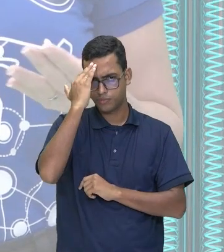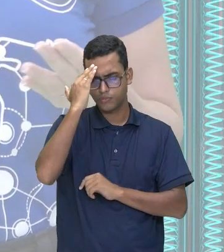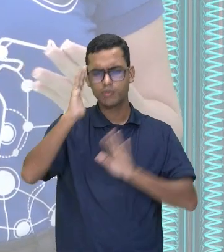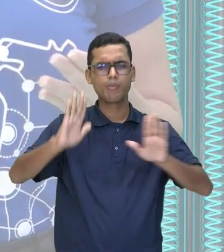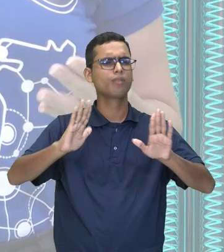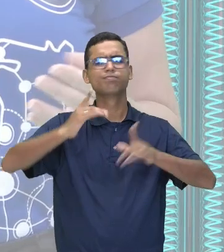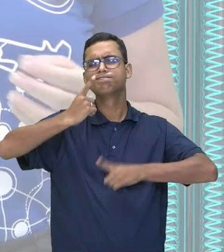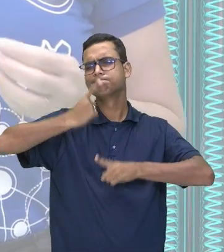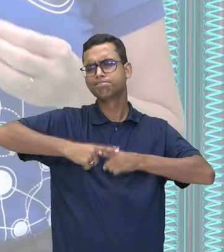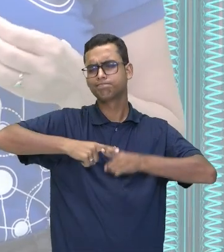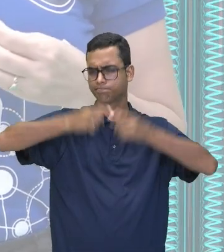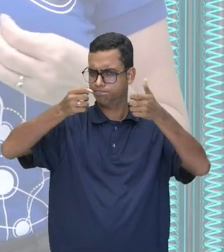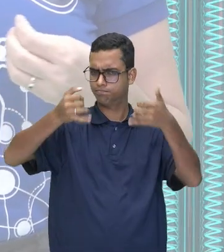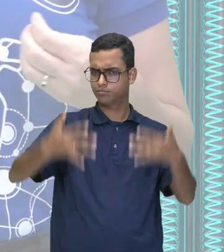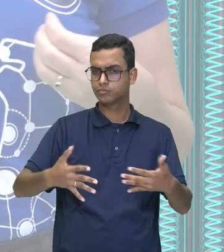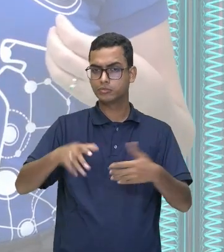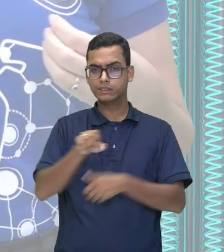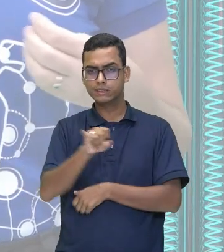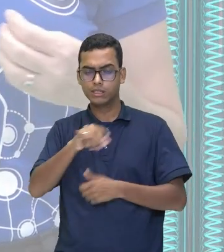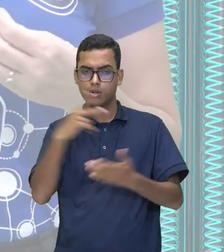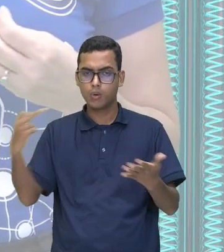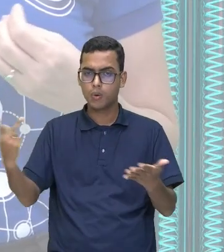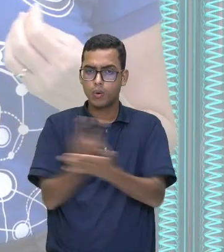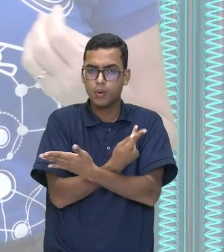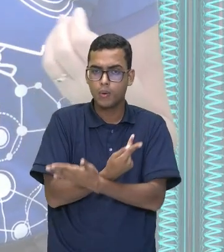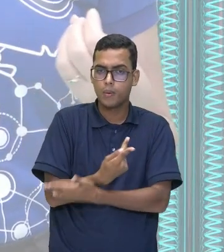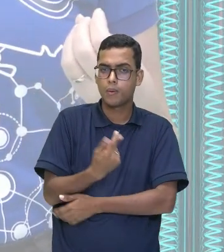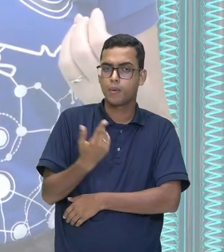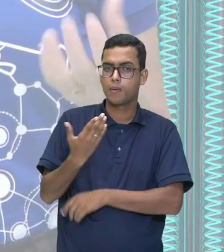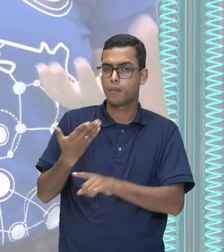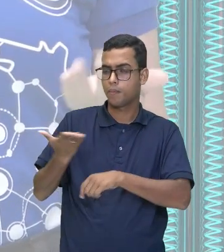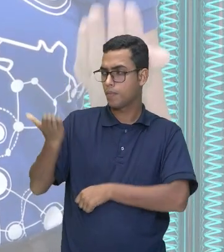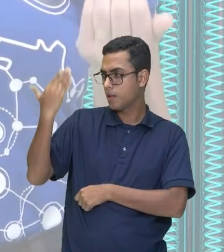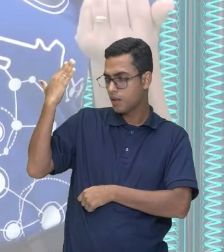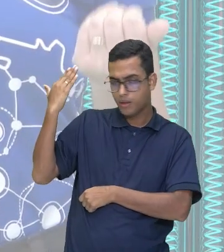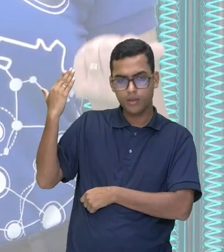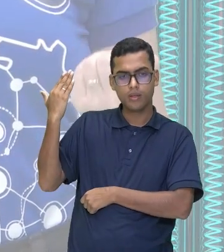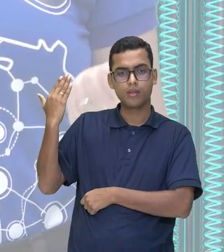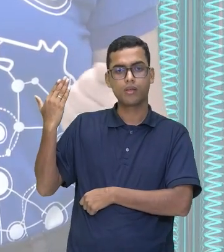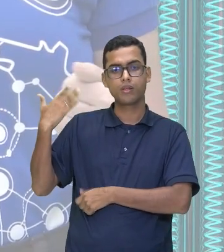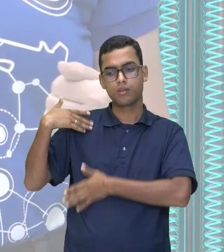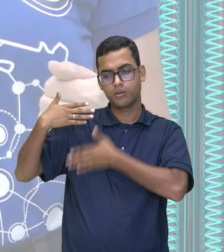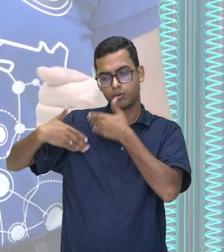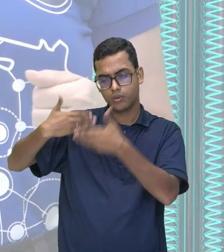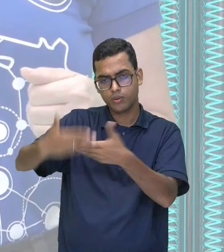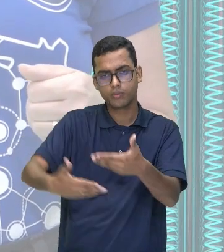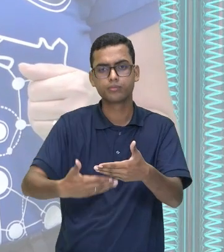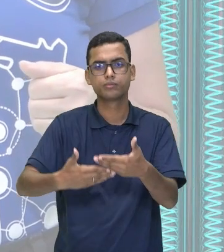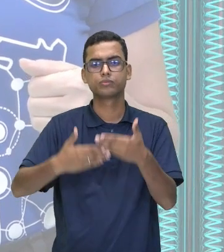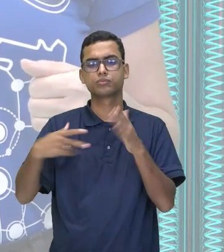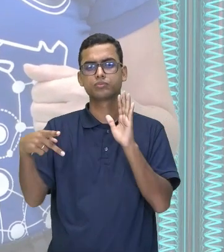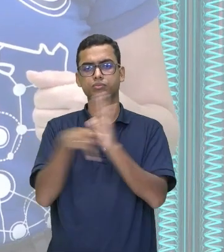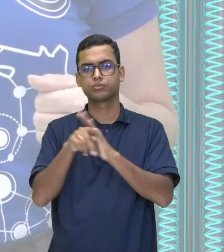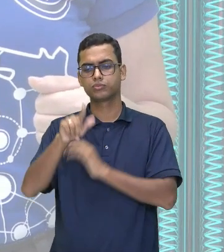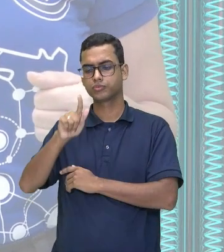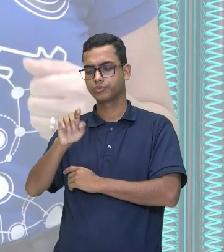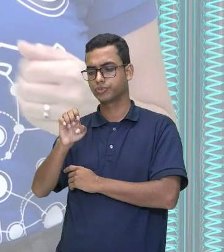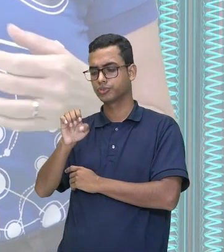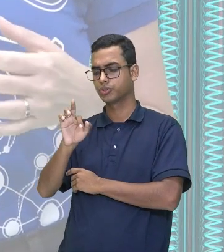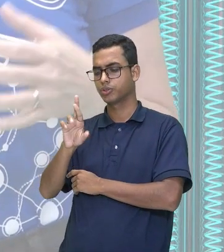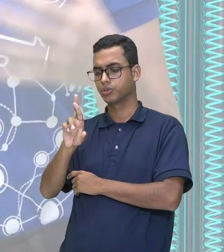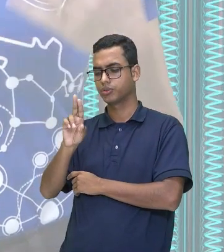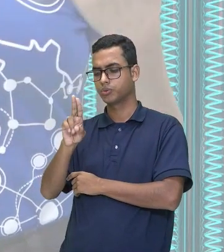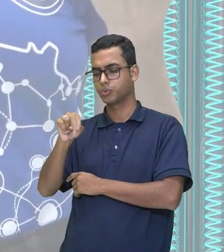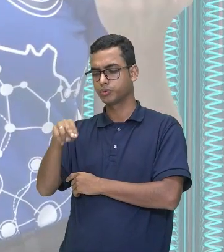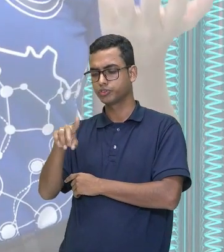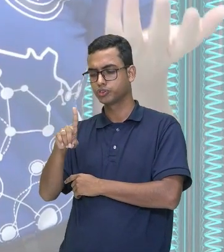uma coisa que estava acontecendo, né, ela estava em andamento. Então, é o nosso gerúndio, né? Ele estava